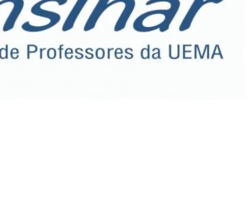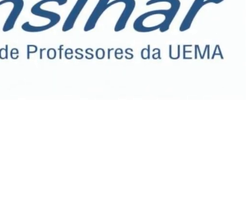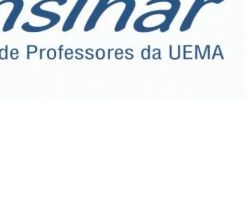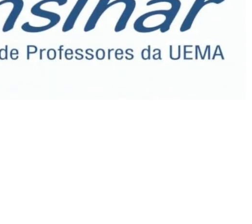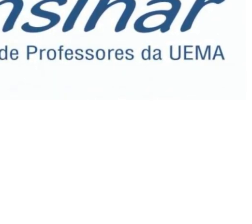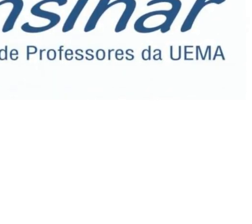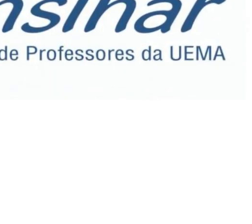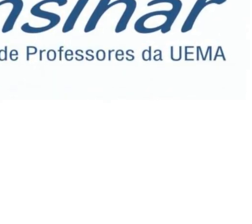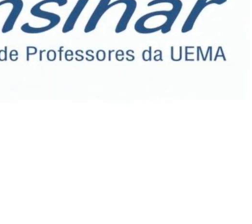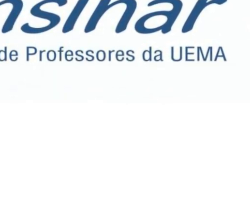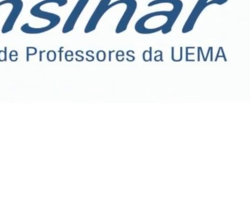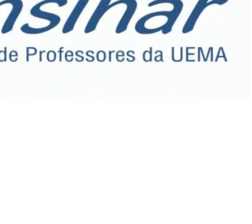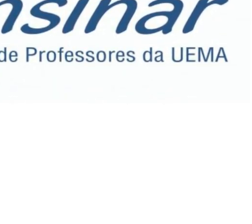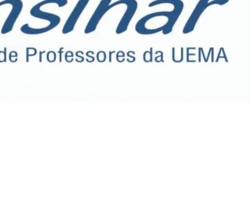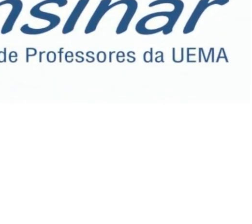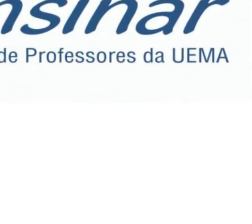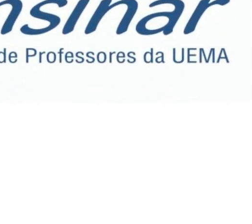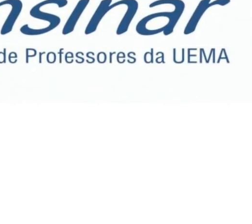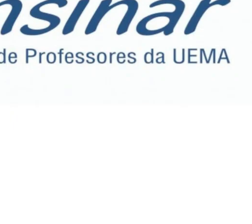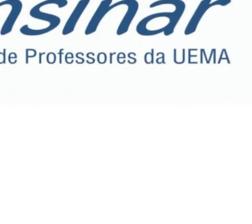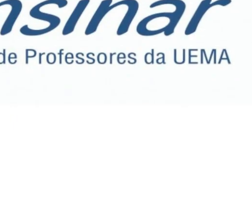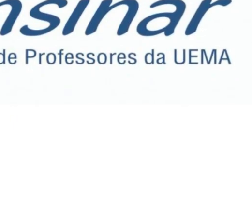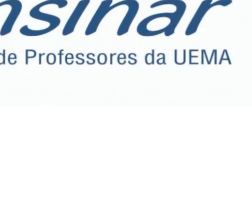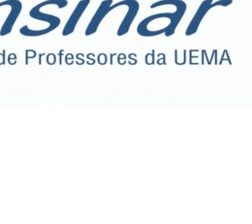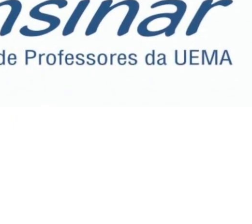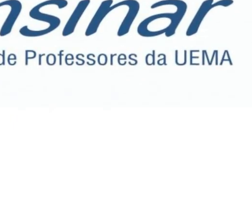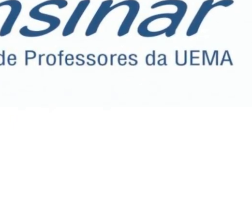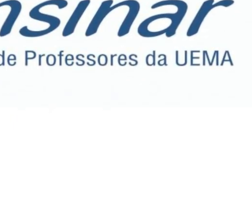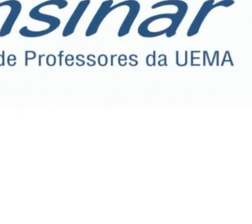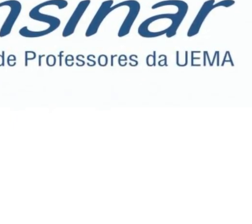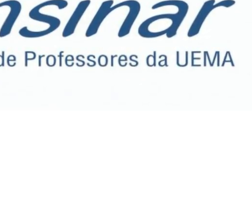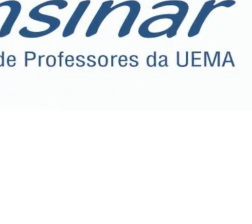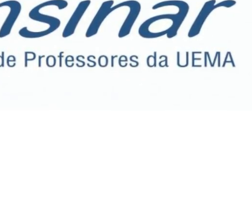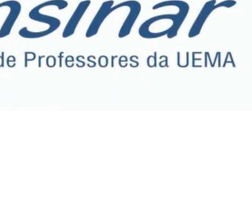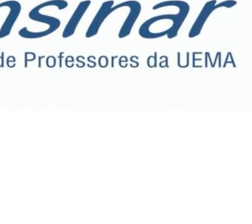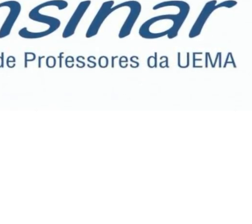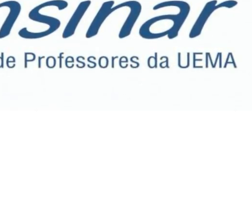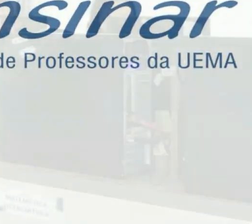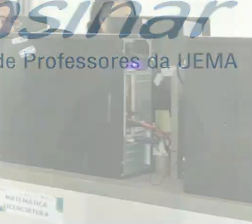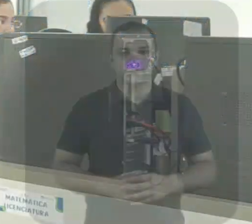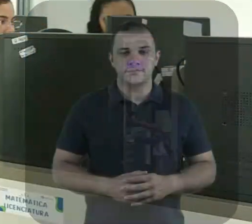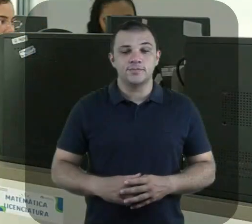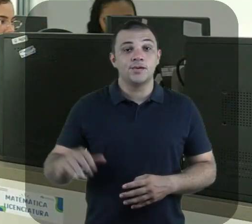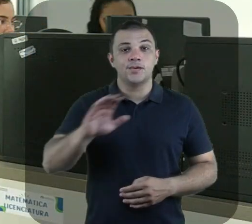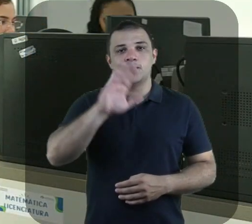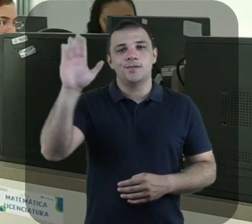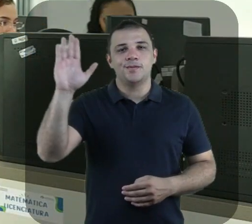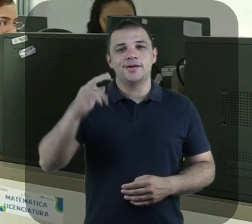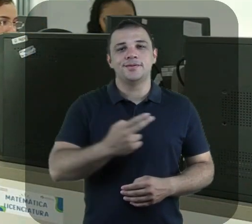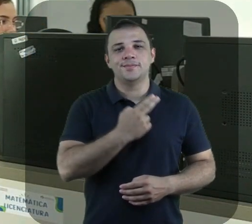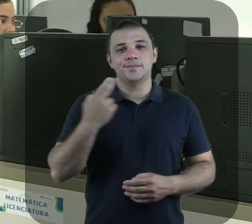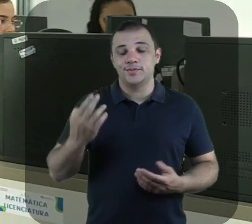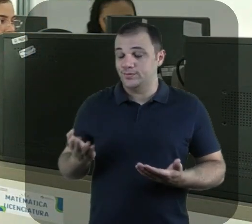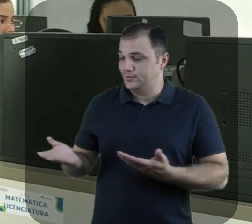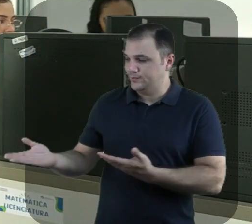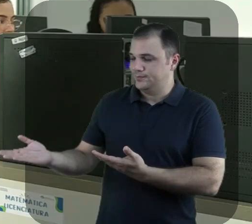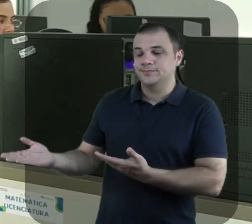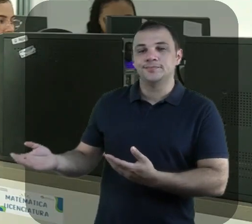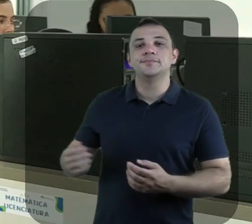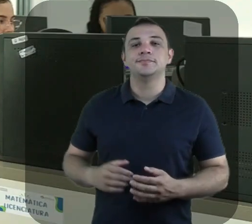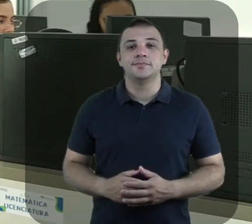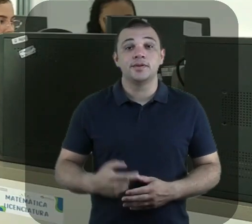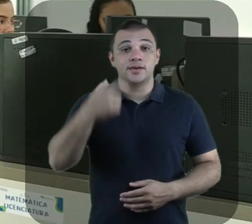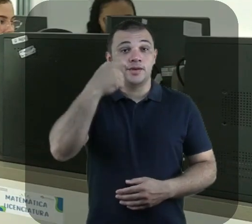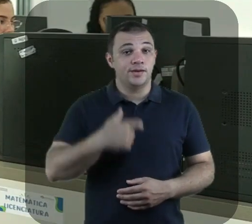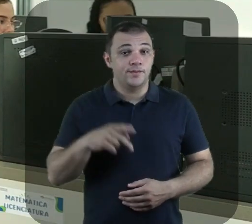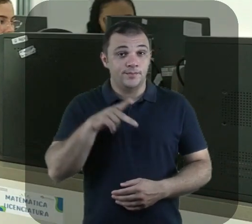Programa Ensinar, formação de professores da UEMA. Olá, sou a professora